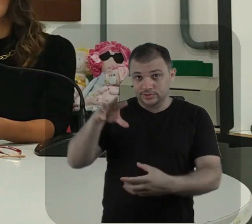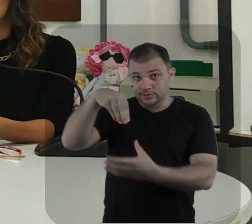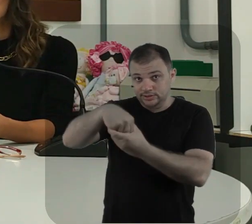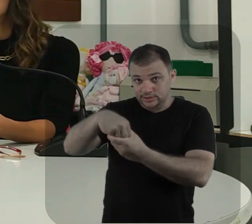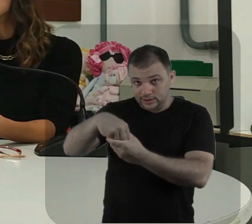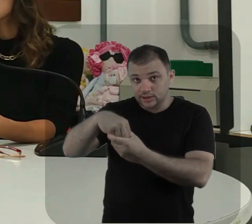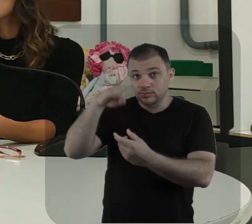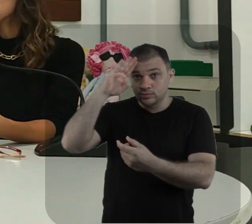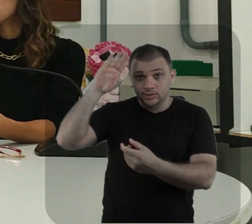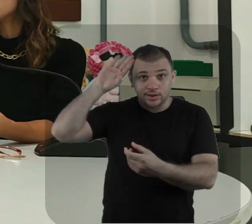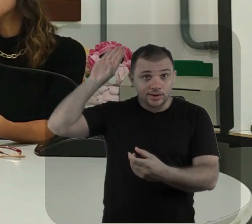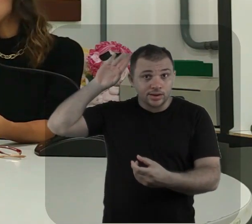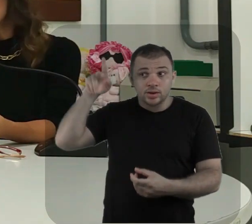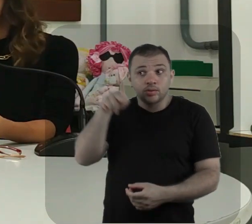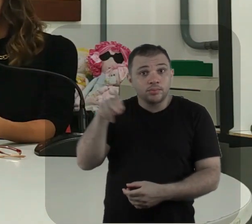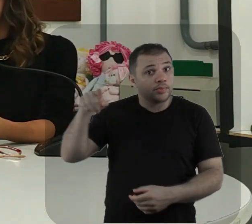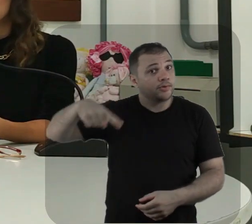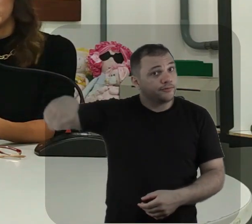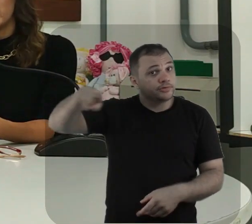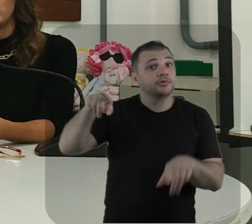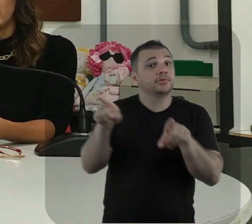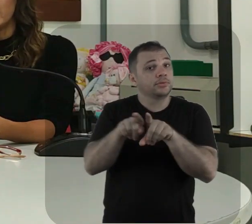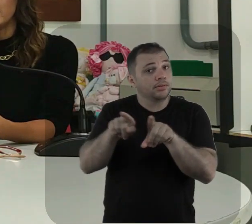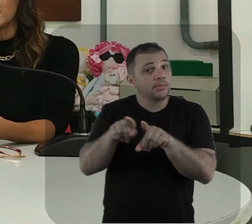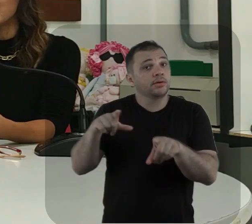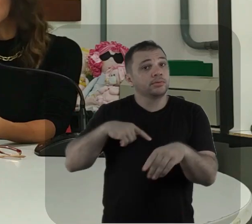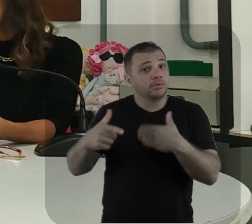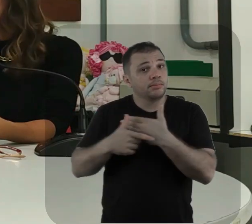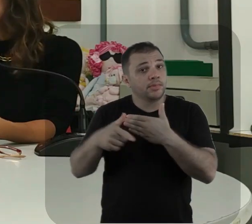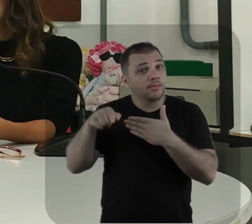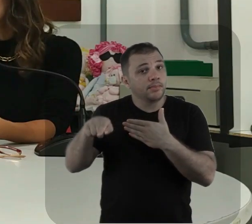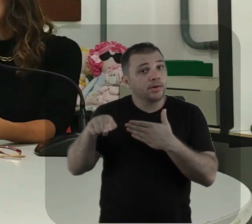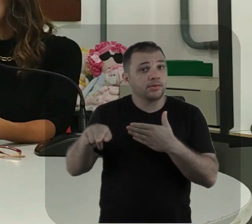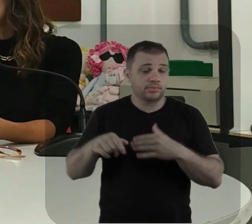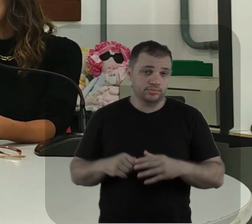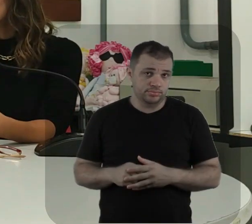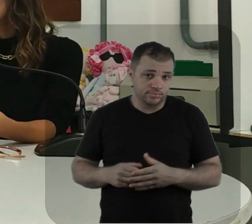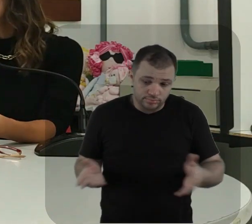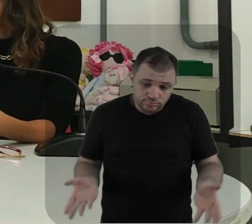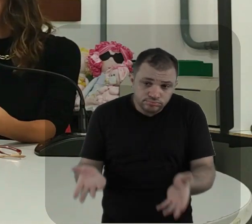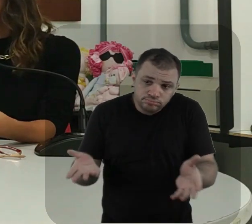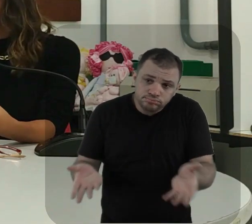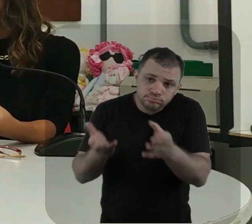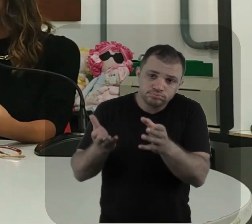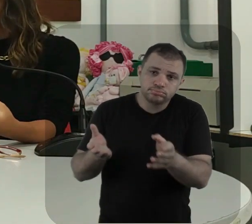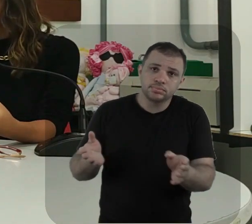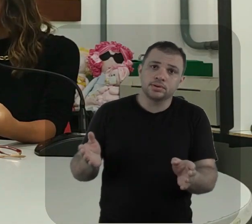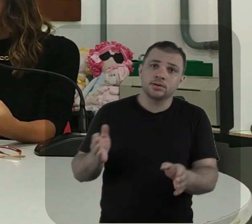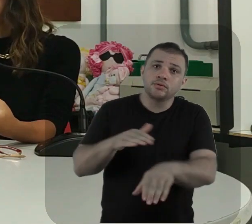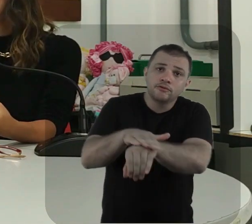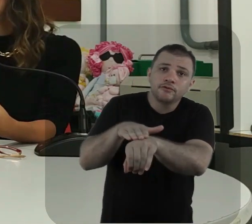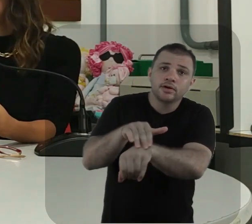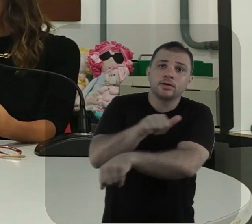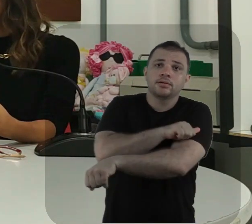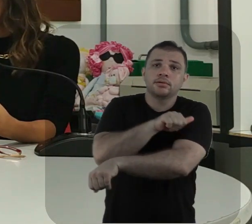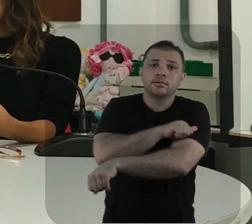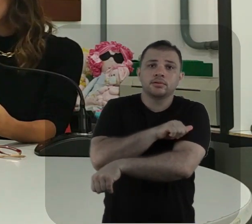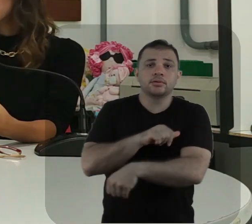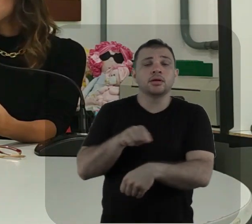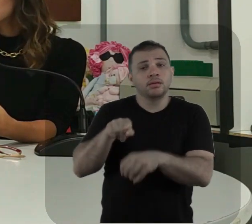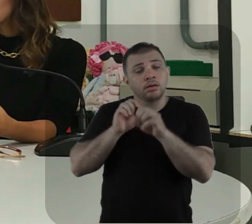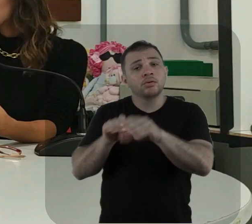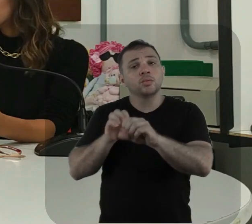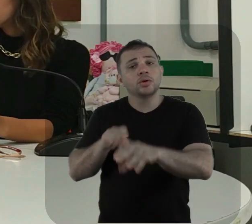os professores, eles têm esse papel. A educação é isso também, né? É esse Sim, resgate sim, daquilo que está ali no sistema mais